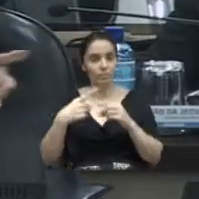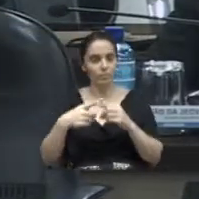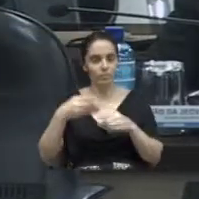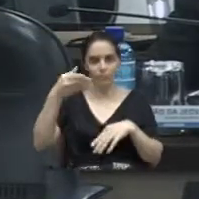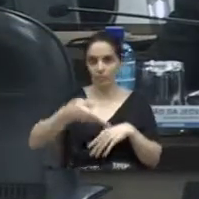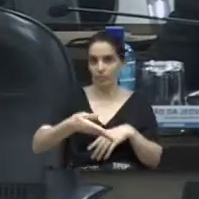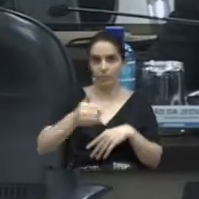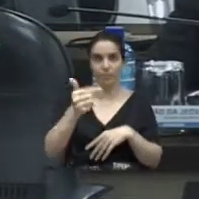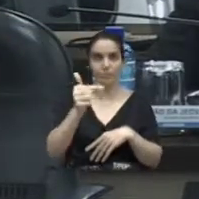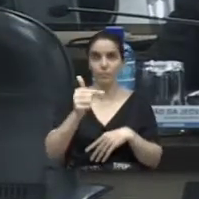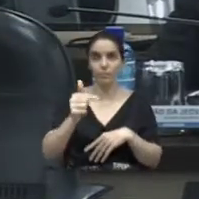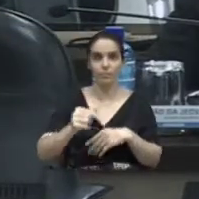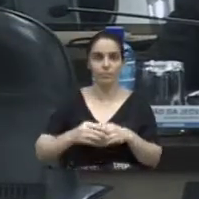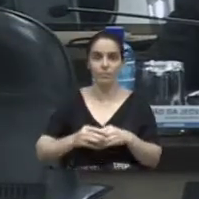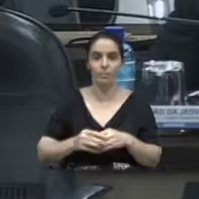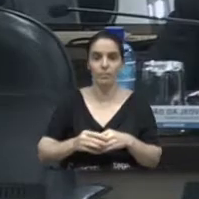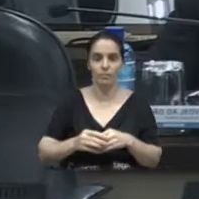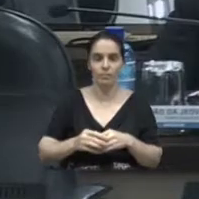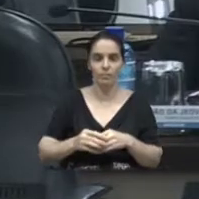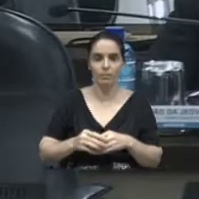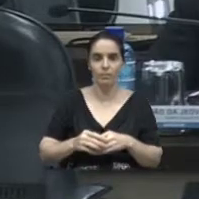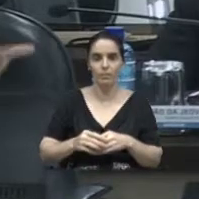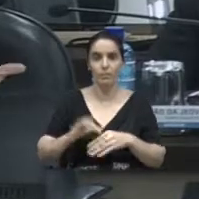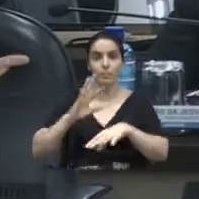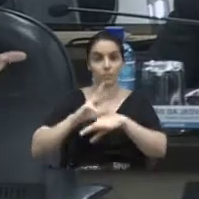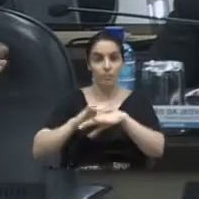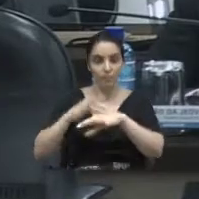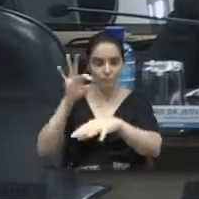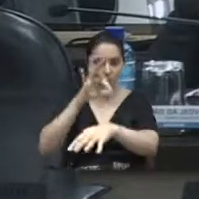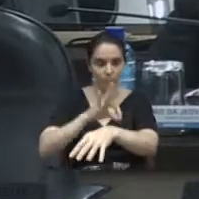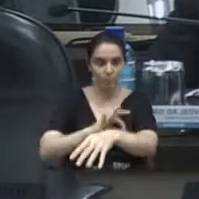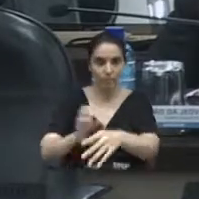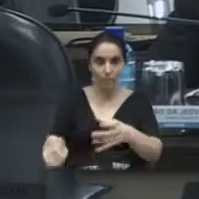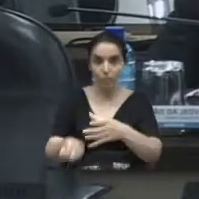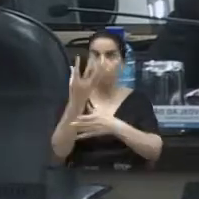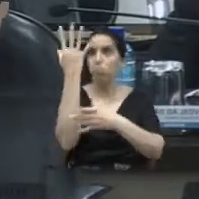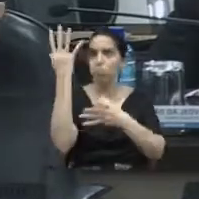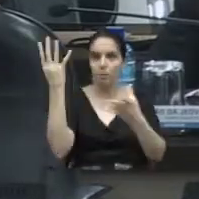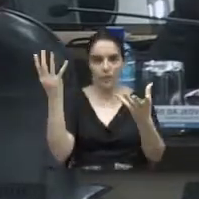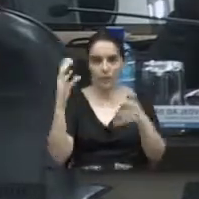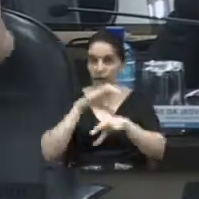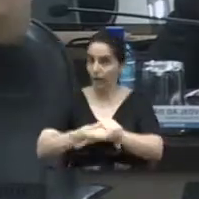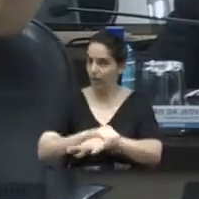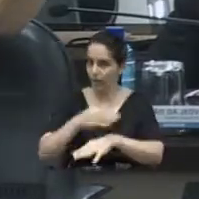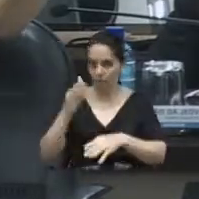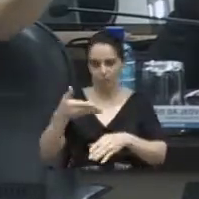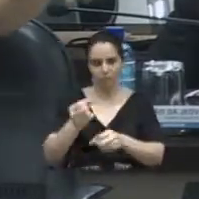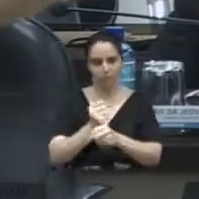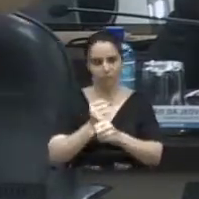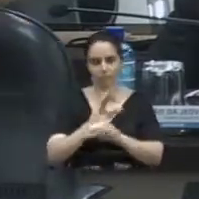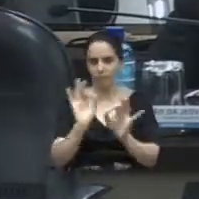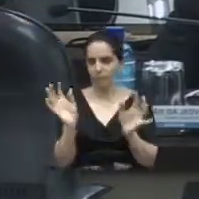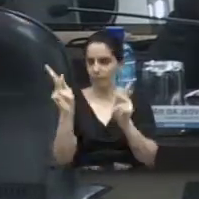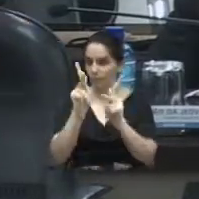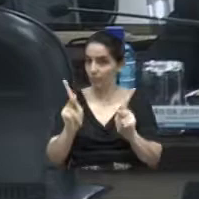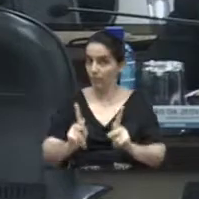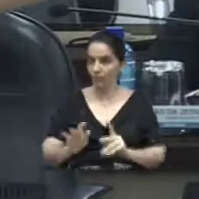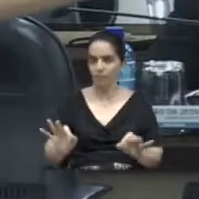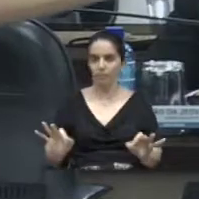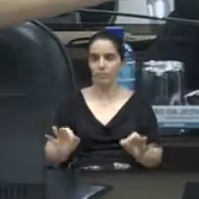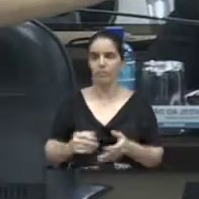anteriores. Mas se nós não trabalharmos no meio ambiente nesse sentido de prevenção e não pensar só no meio ambiente como aquela